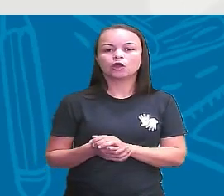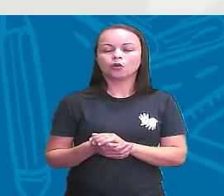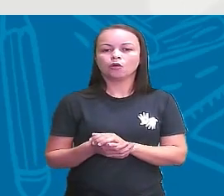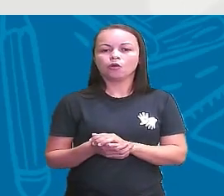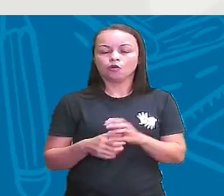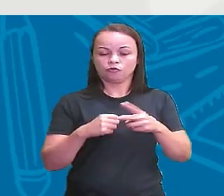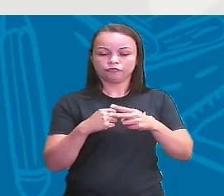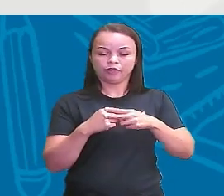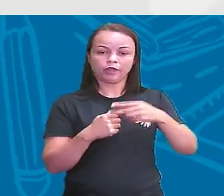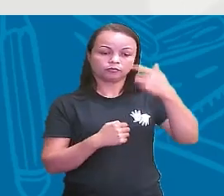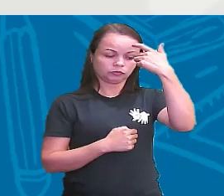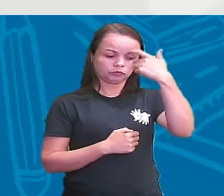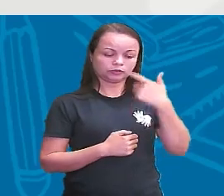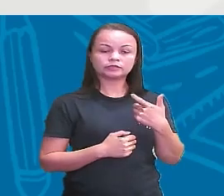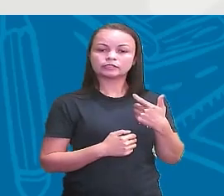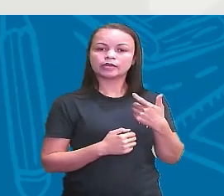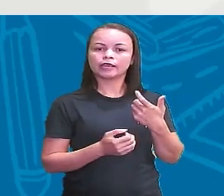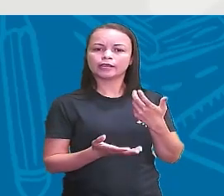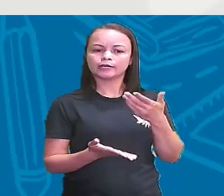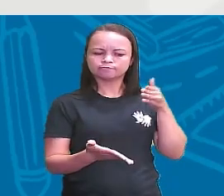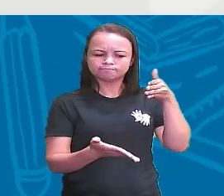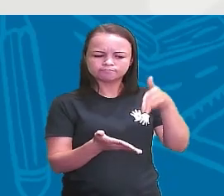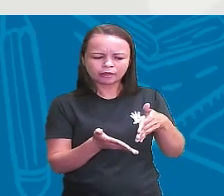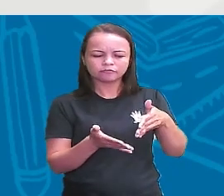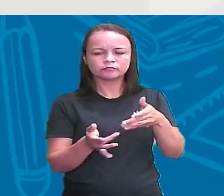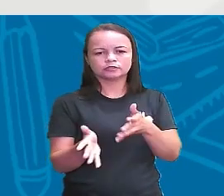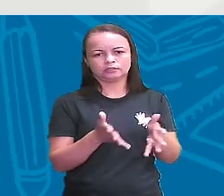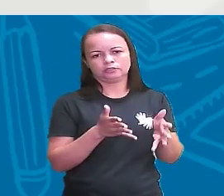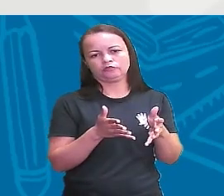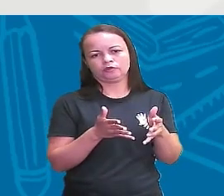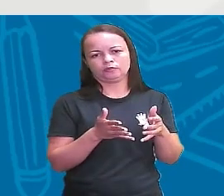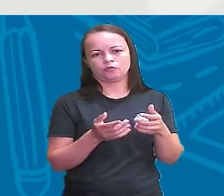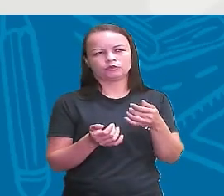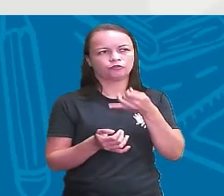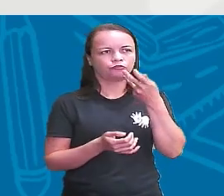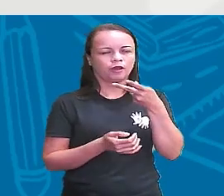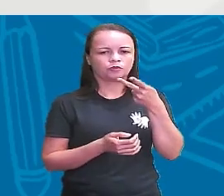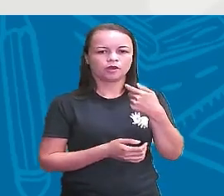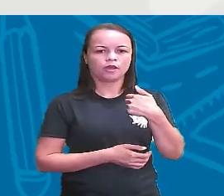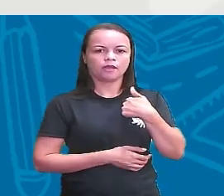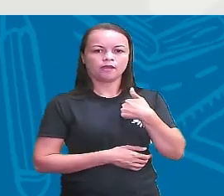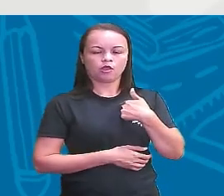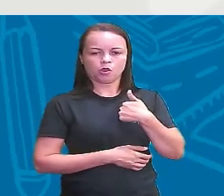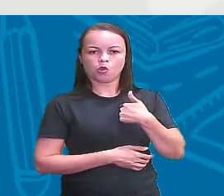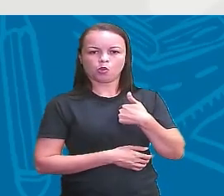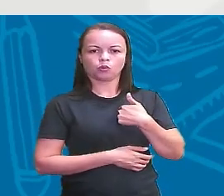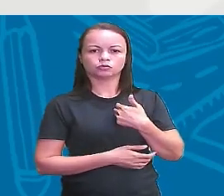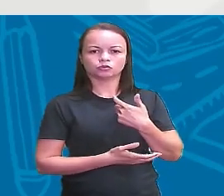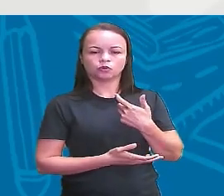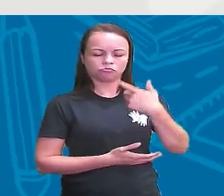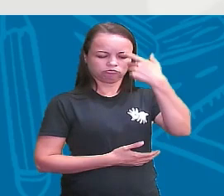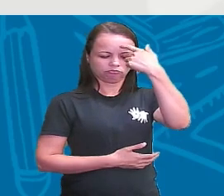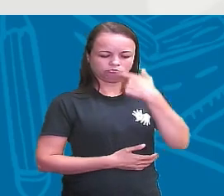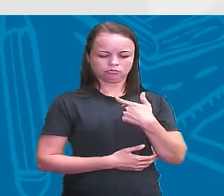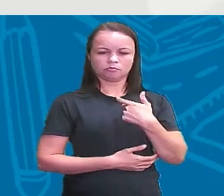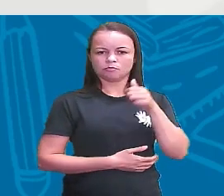mais definitiva. Quando eu digo eu sou mulher ou eu sou